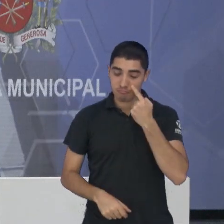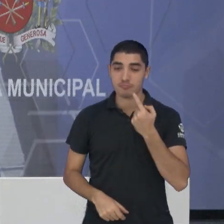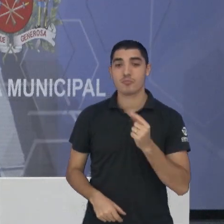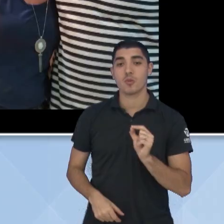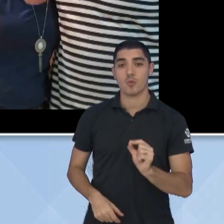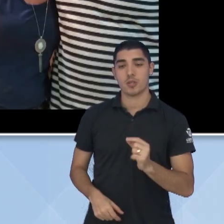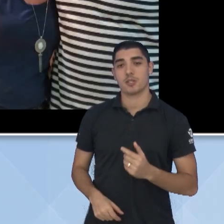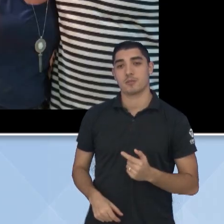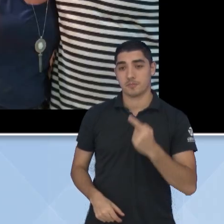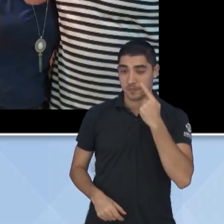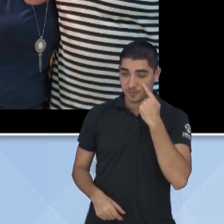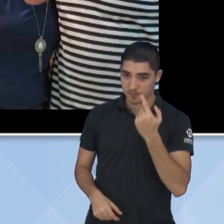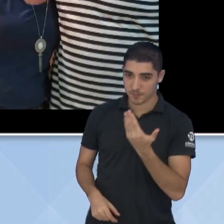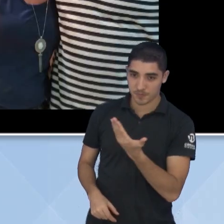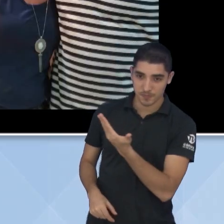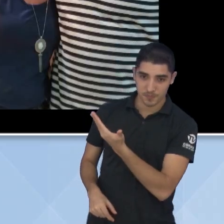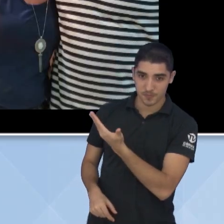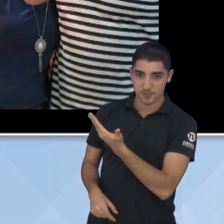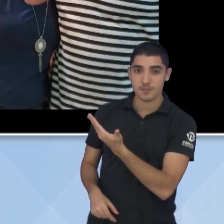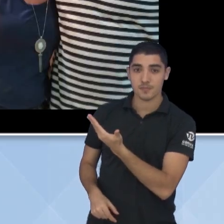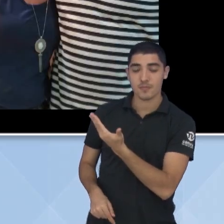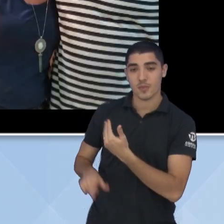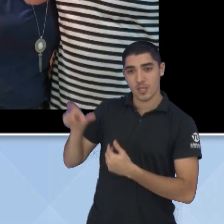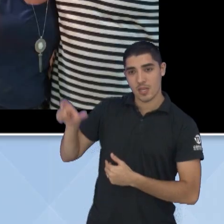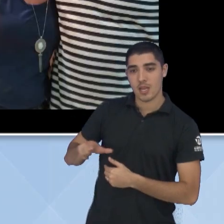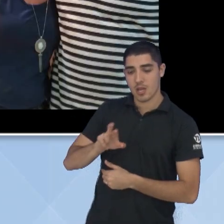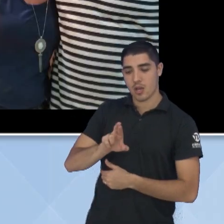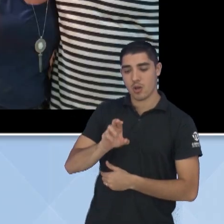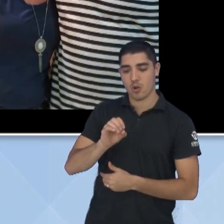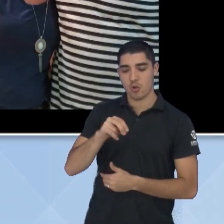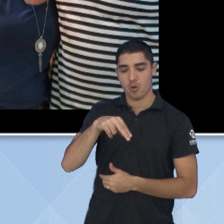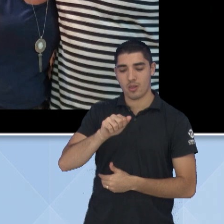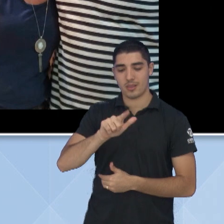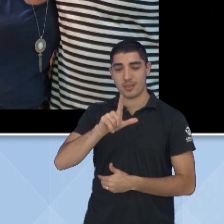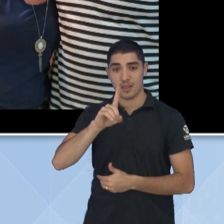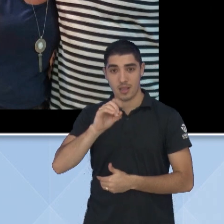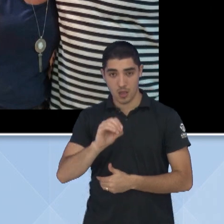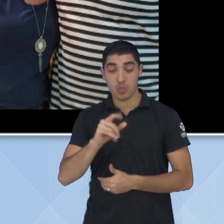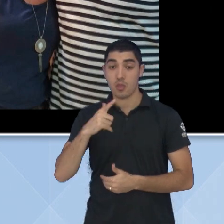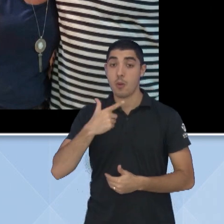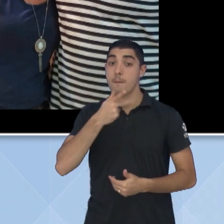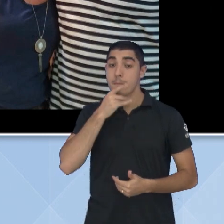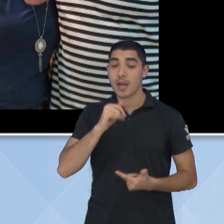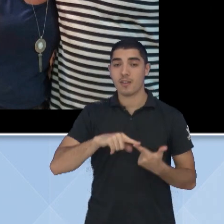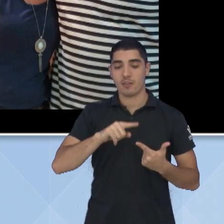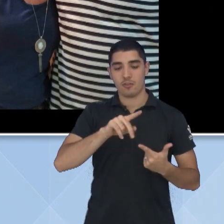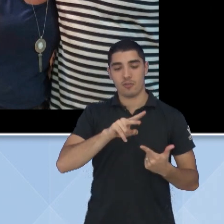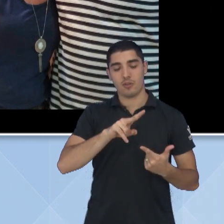Fazer um breve histórico aqui. Senhor Ronaldo Vilhena Santoro, filho de Antônio Vaz